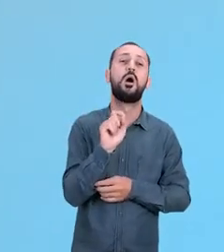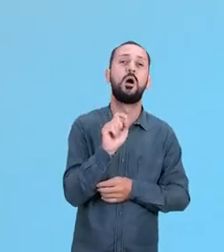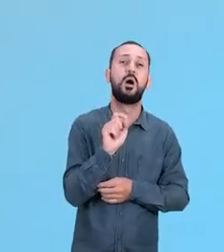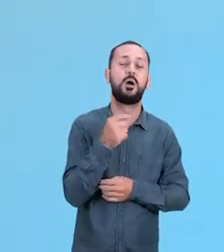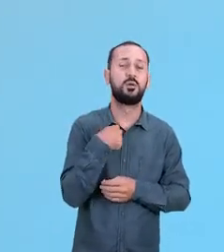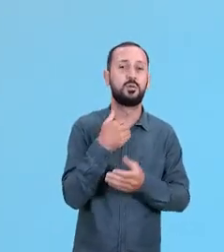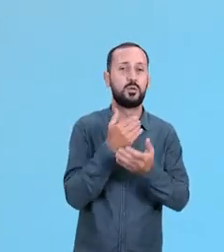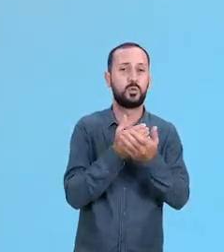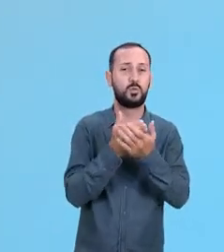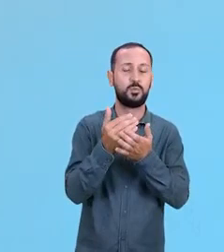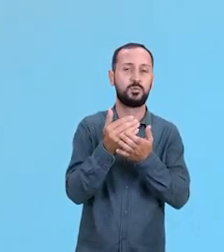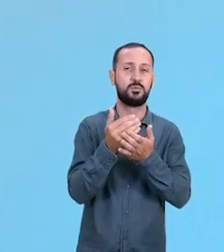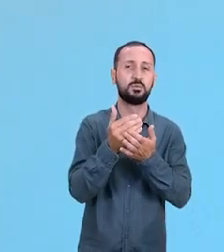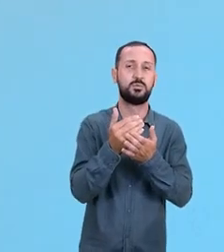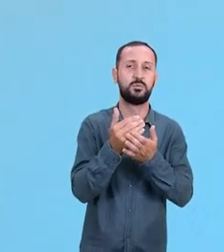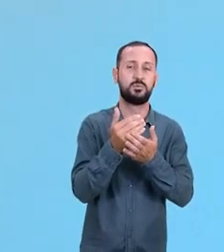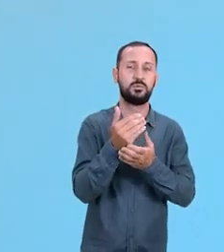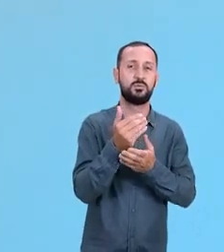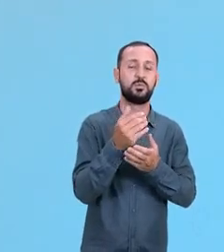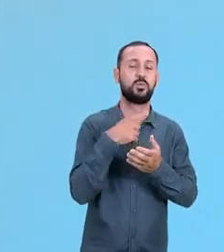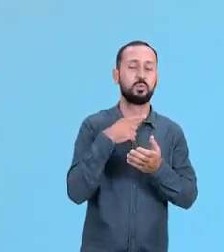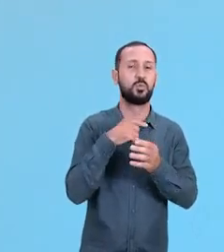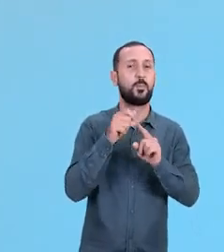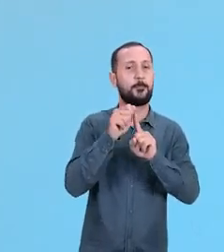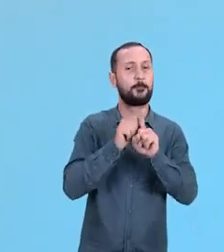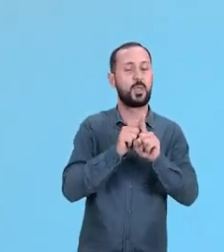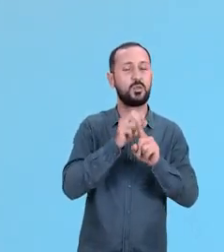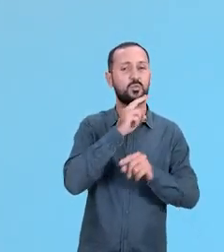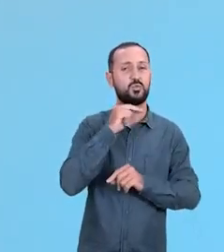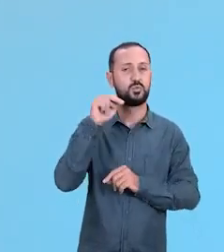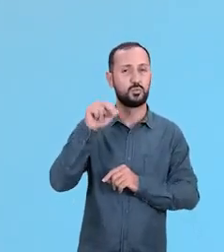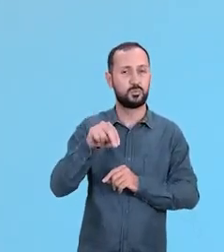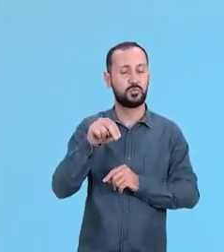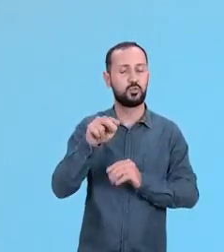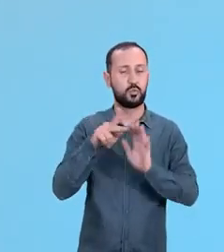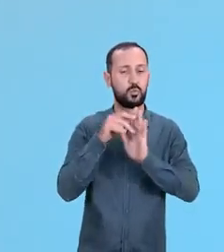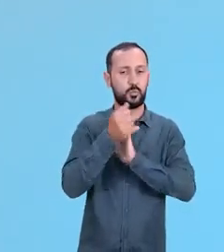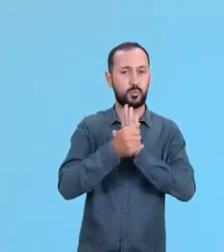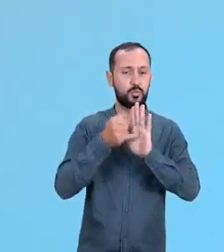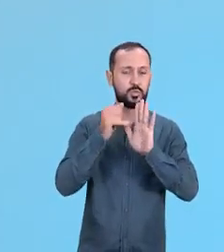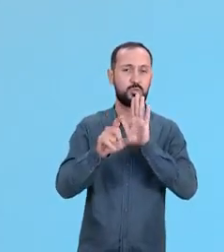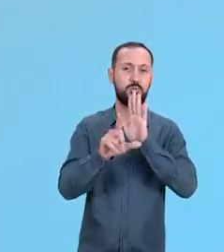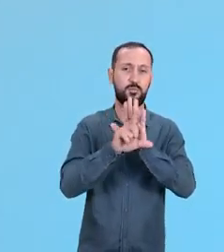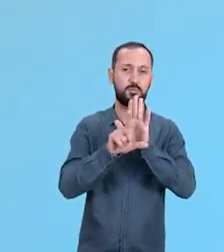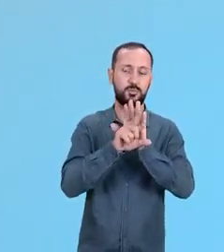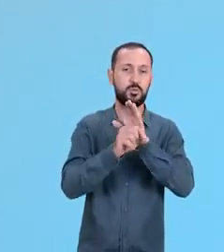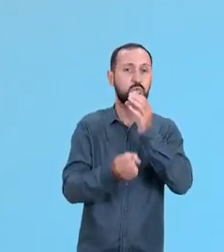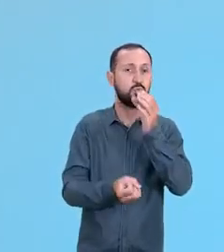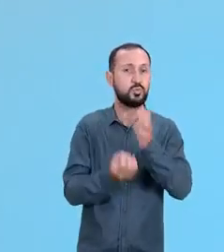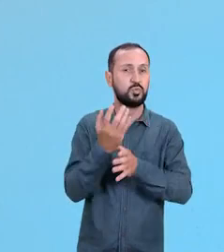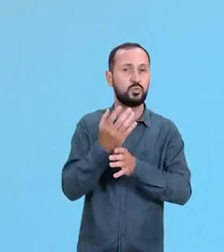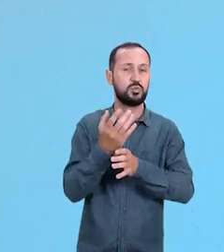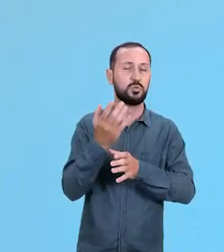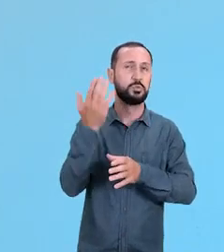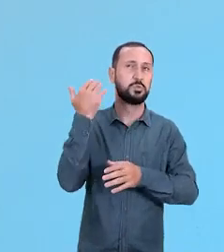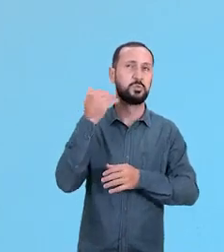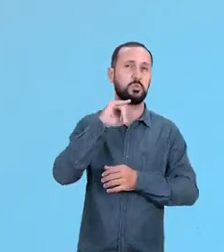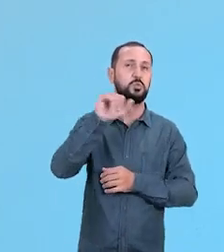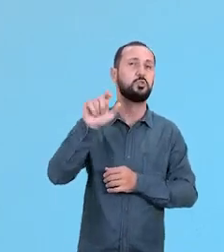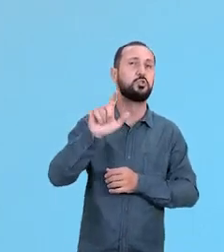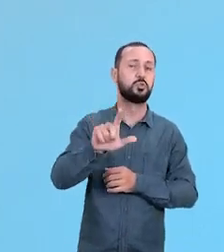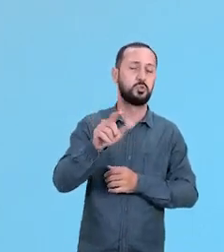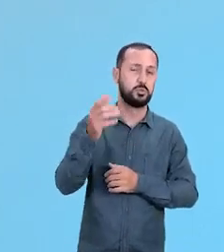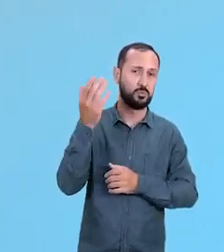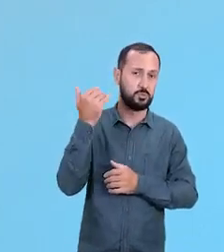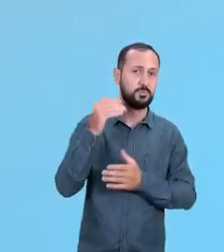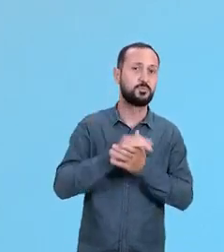nós começamos agora no mês de novembro, fruto de um projeto de lei que foi aprovado em julho deste